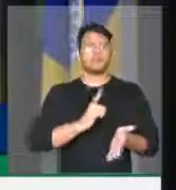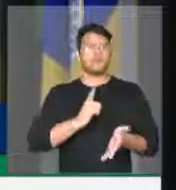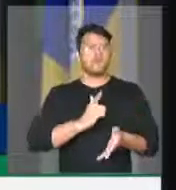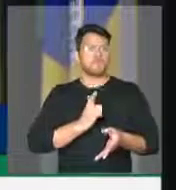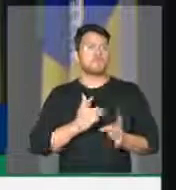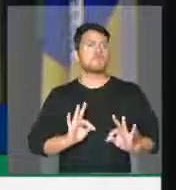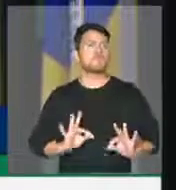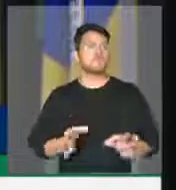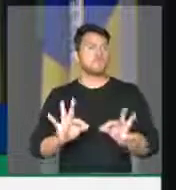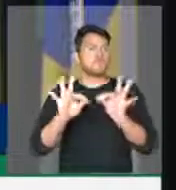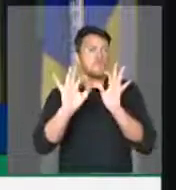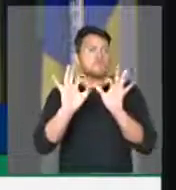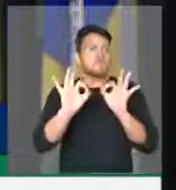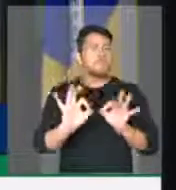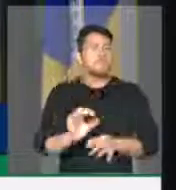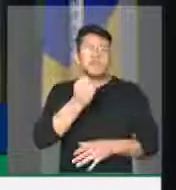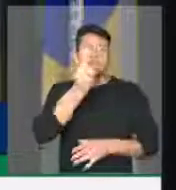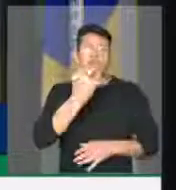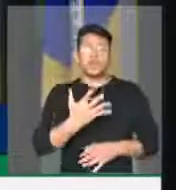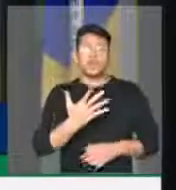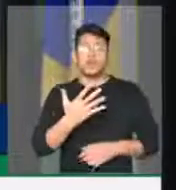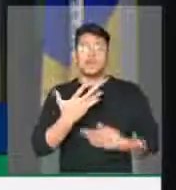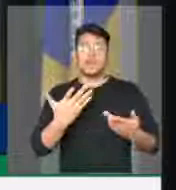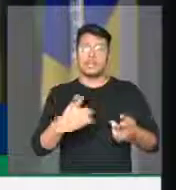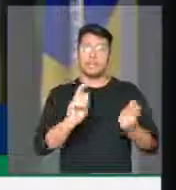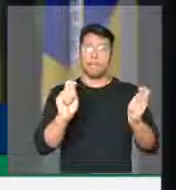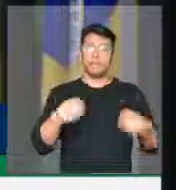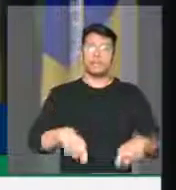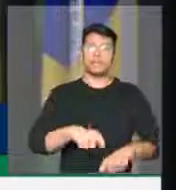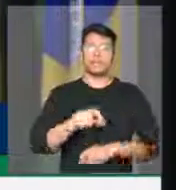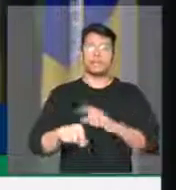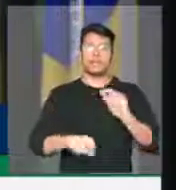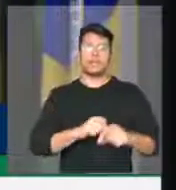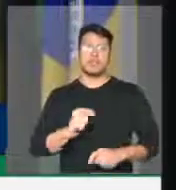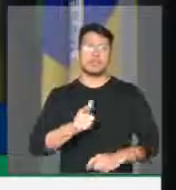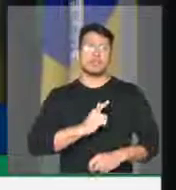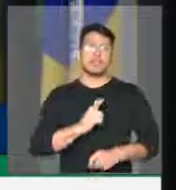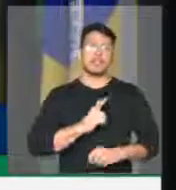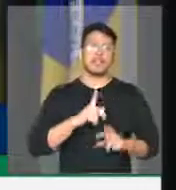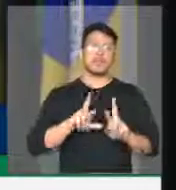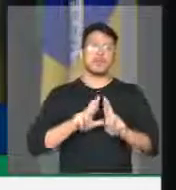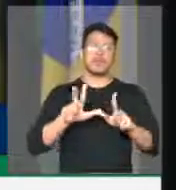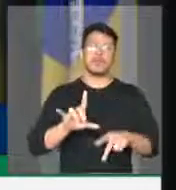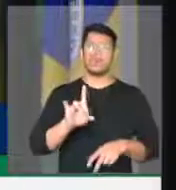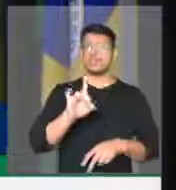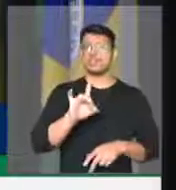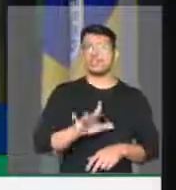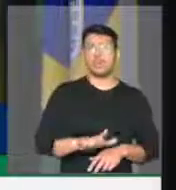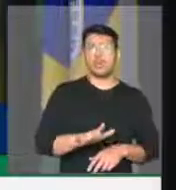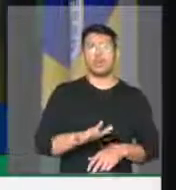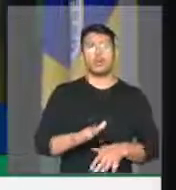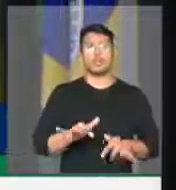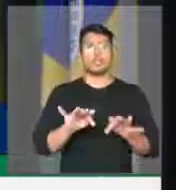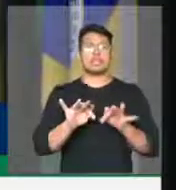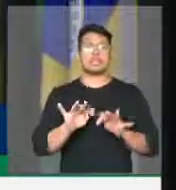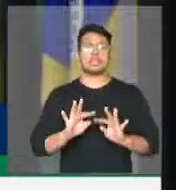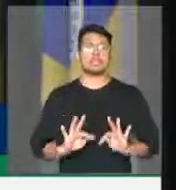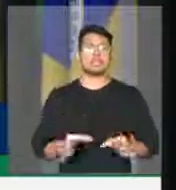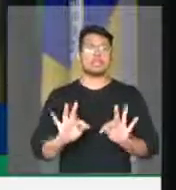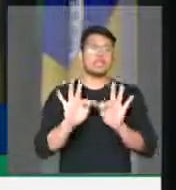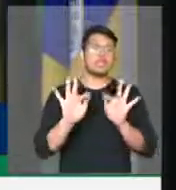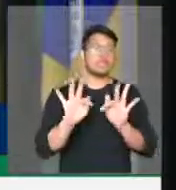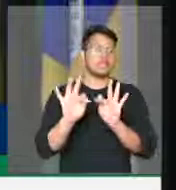automatizados, o que permite que eles façam muito mais do que navios de tecnologia